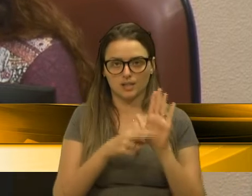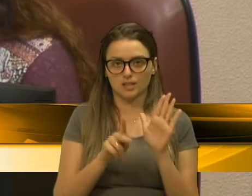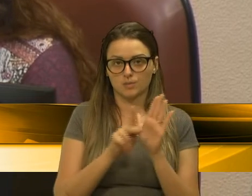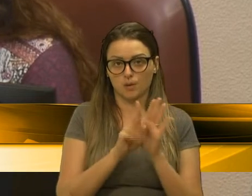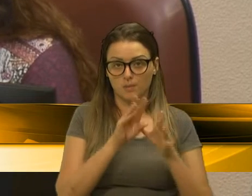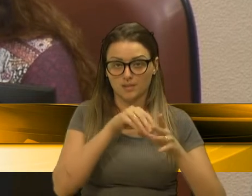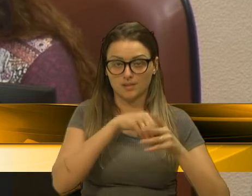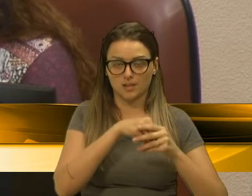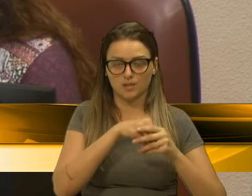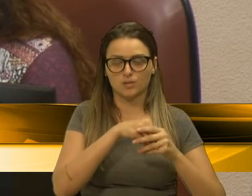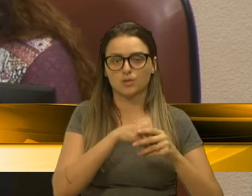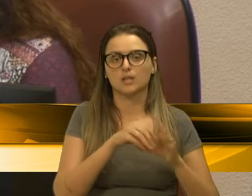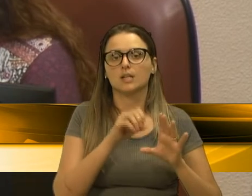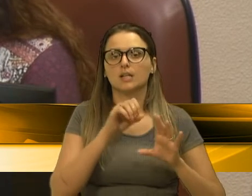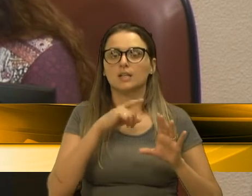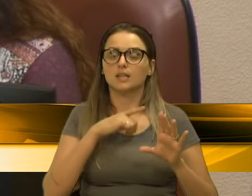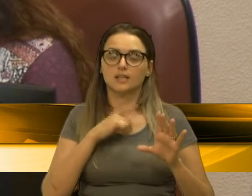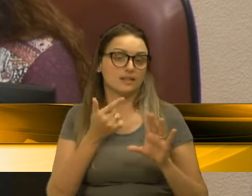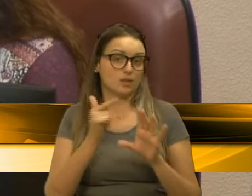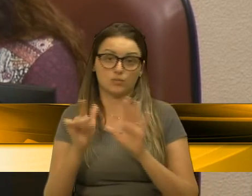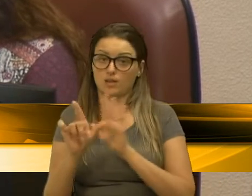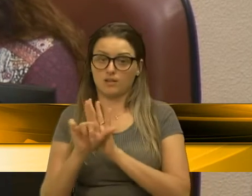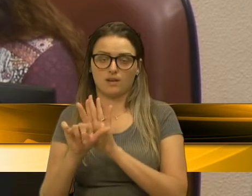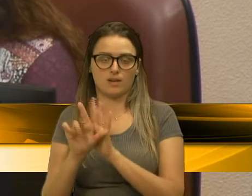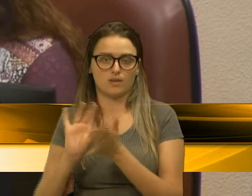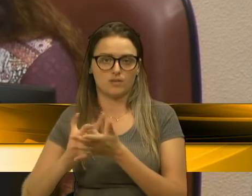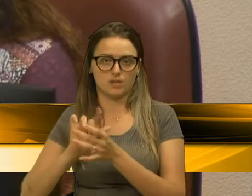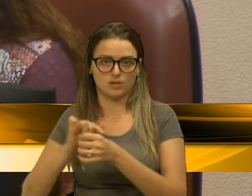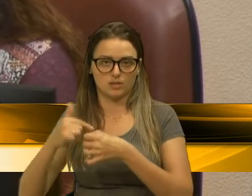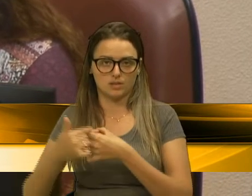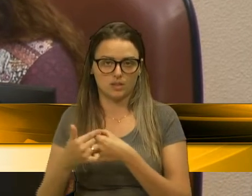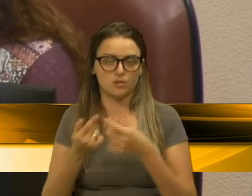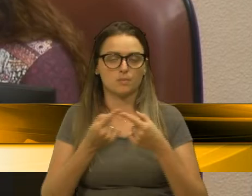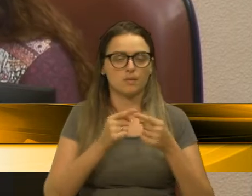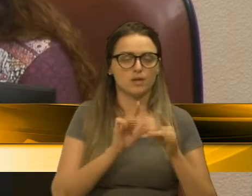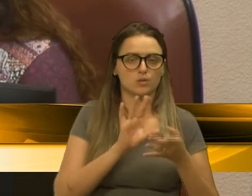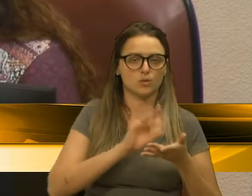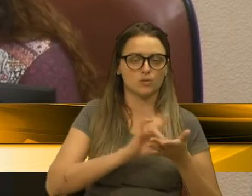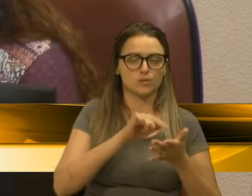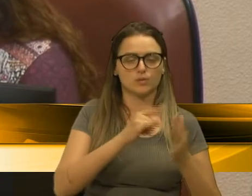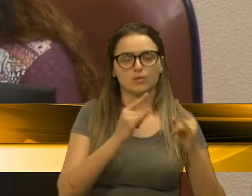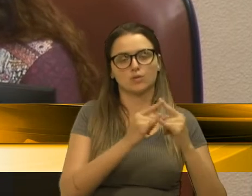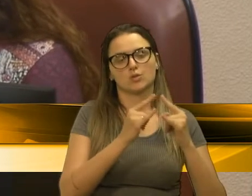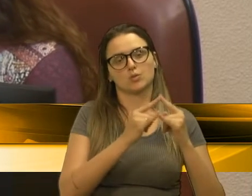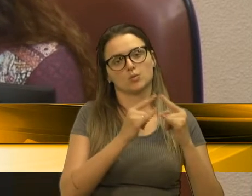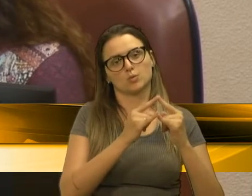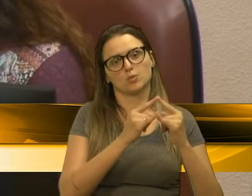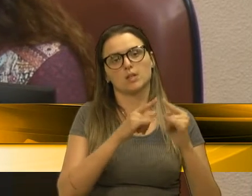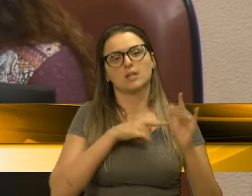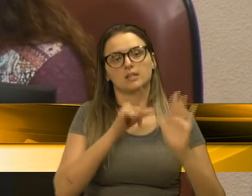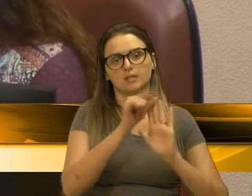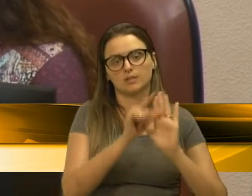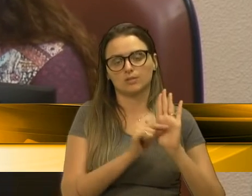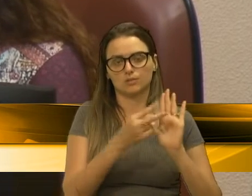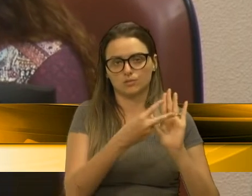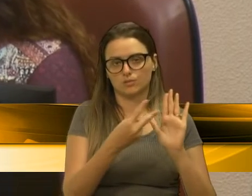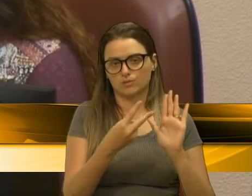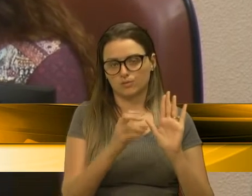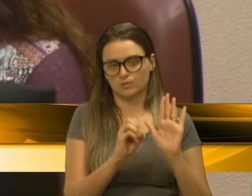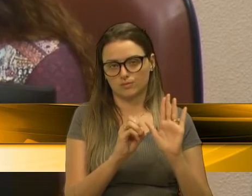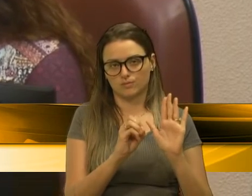interno, embora a omissão na lei orgânica, regulamentou o Instituto Constitucional prevendo, artigo